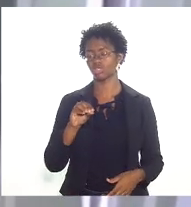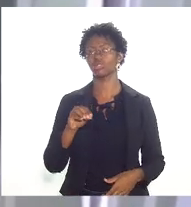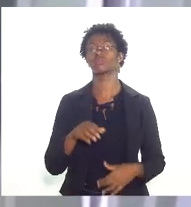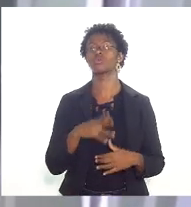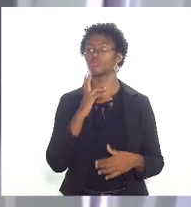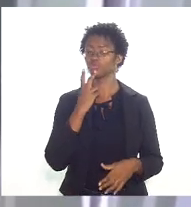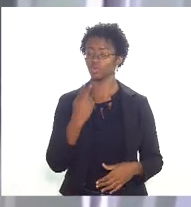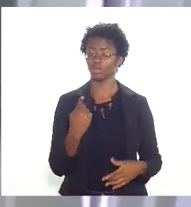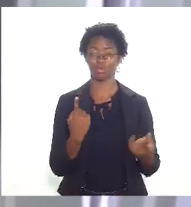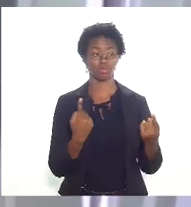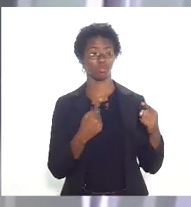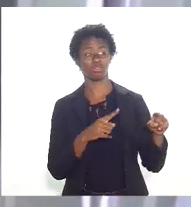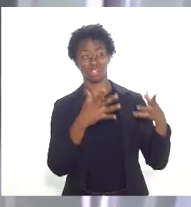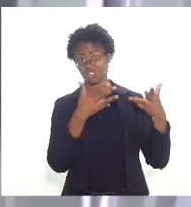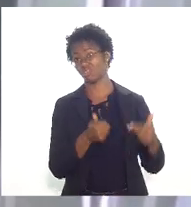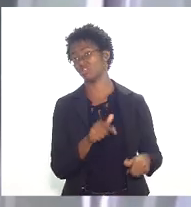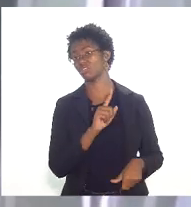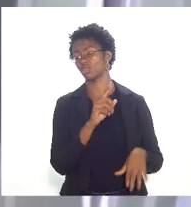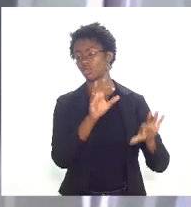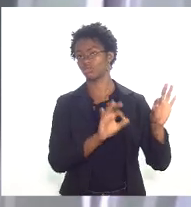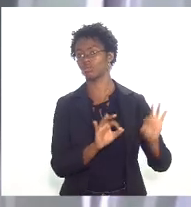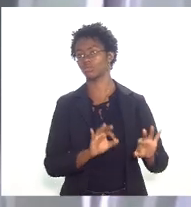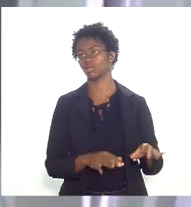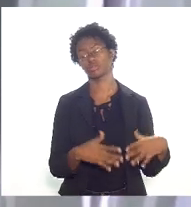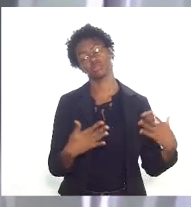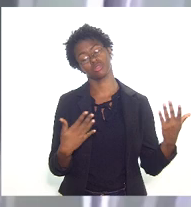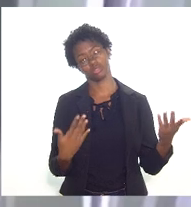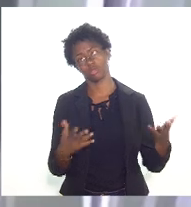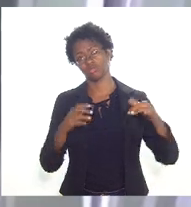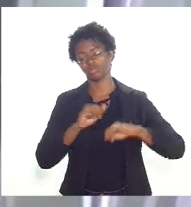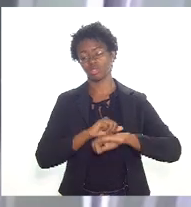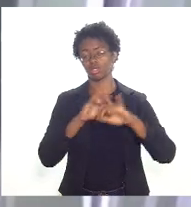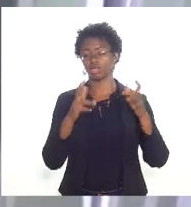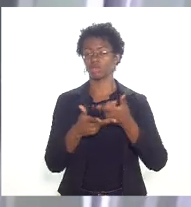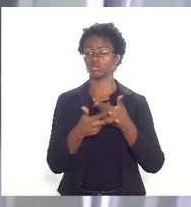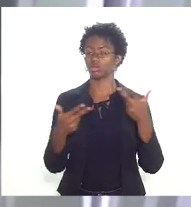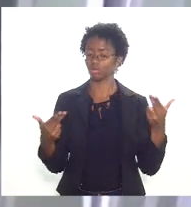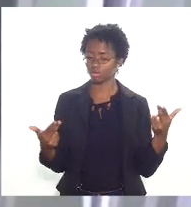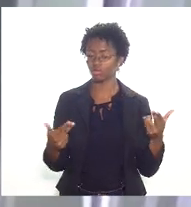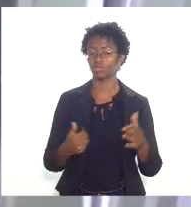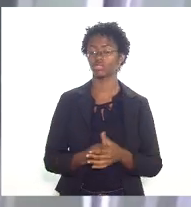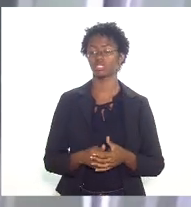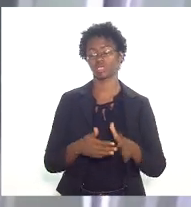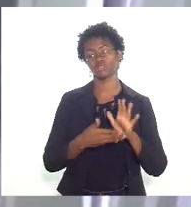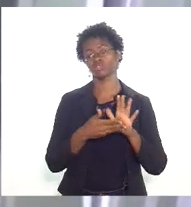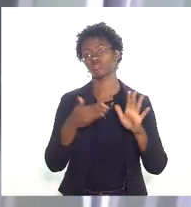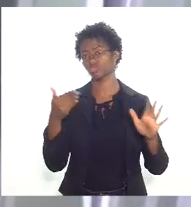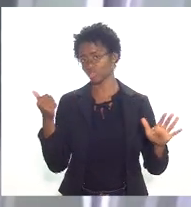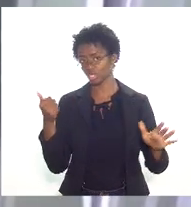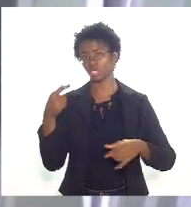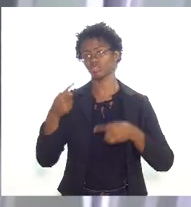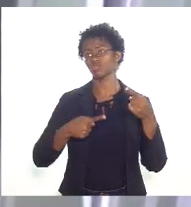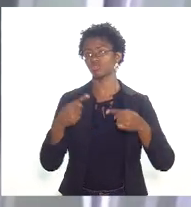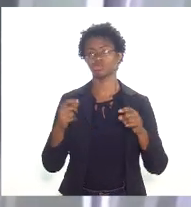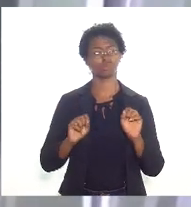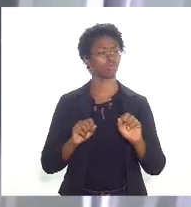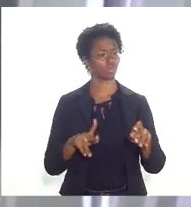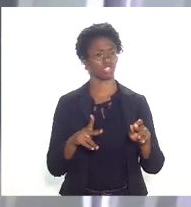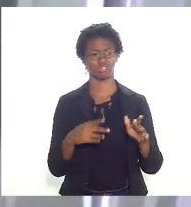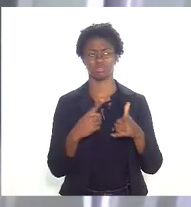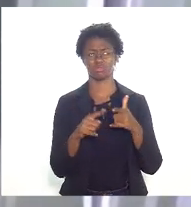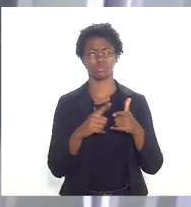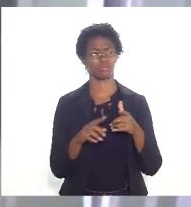contrário ao projeto então assim só para deixar claro aqui uma coisa eu acho oportuno tirar de pauta entender melhor não tem problema nenhum